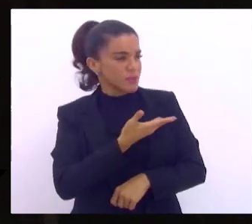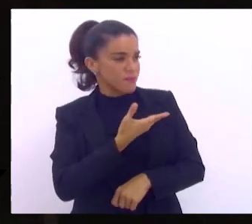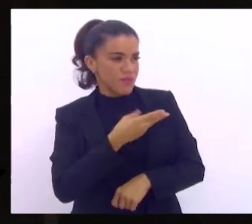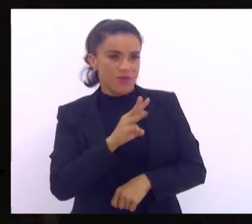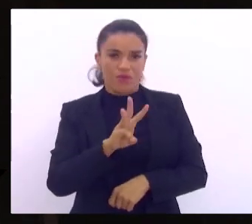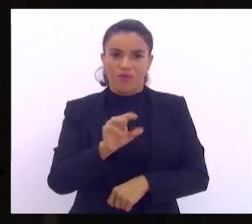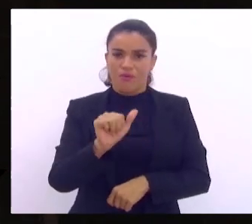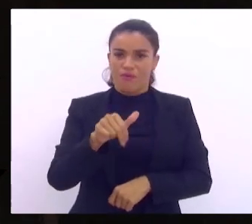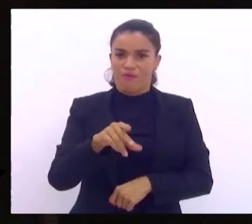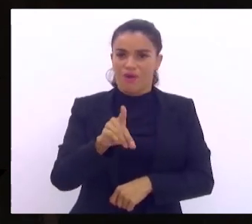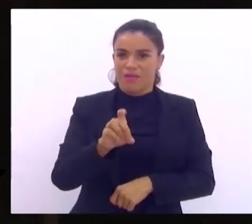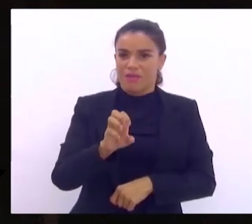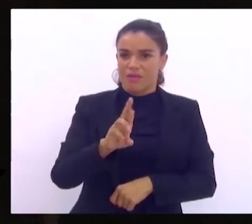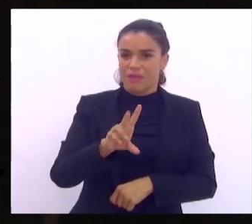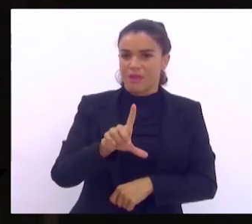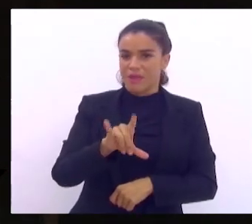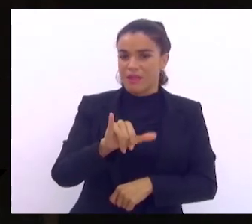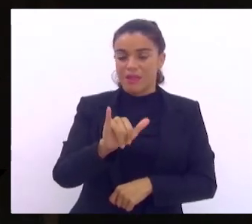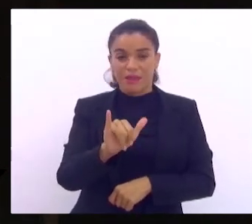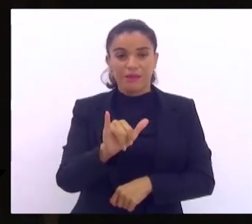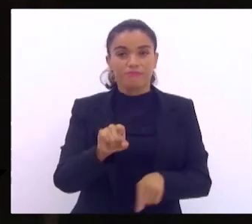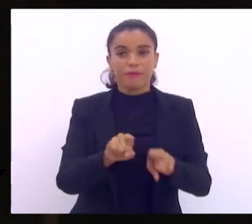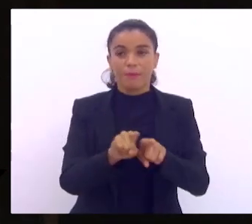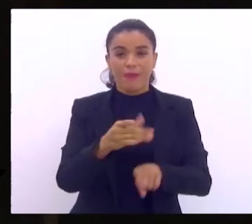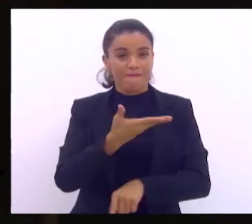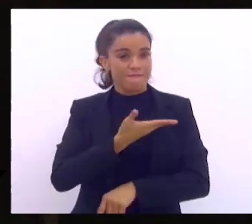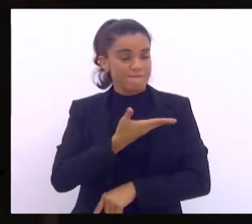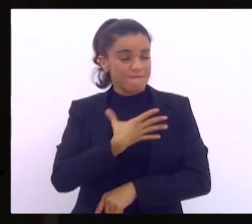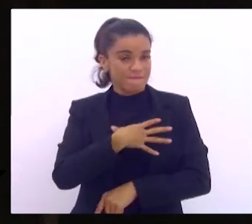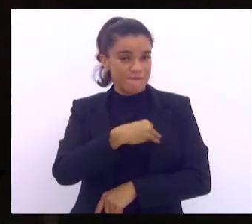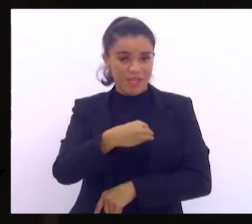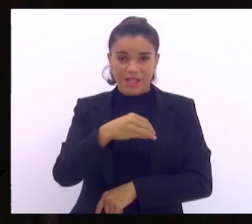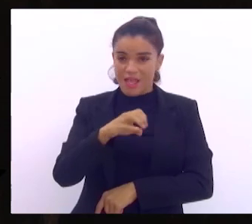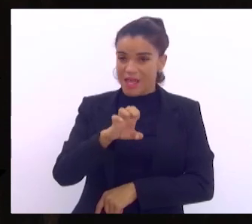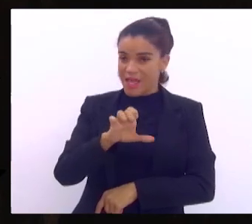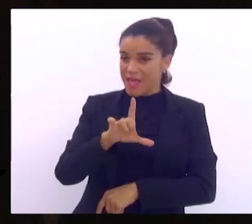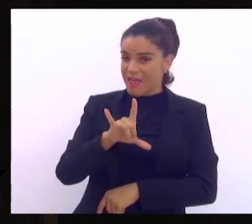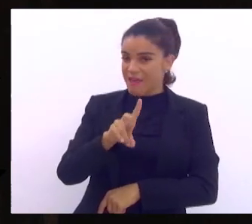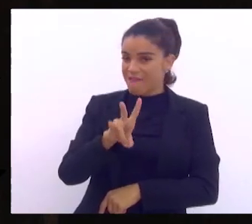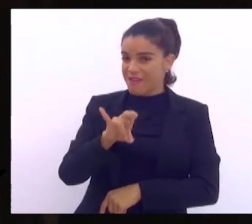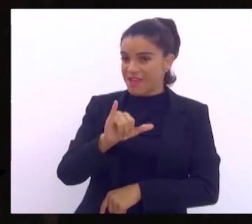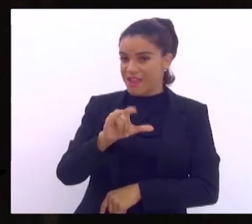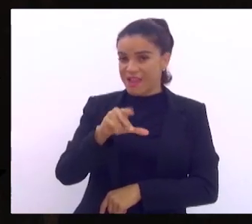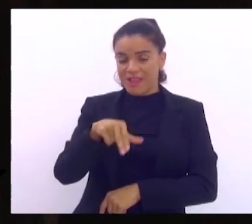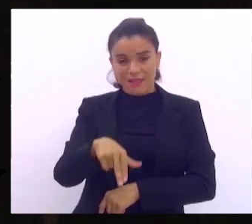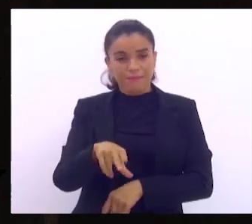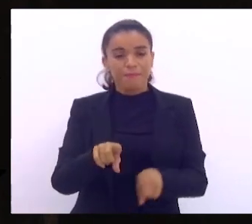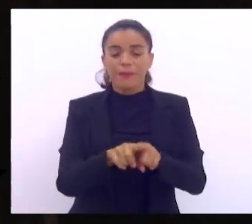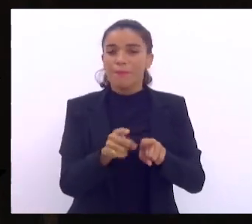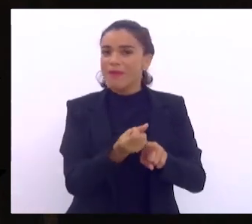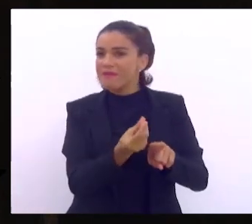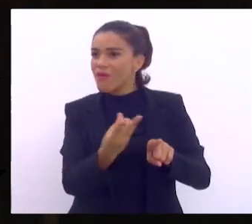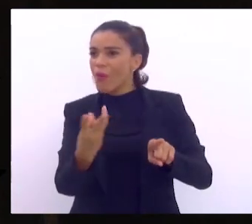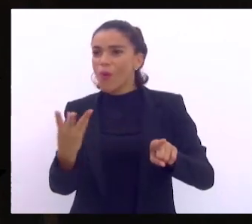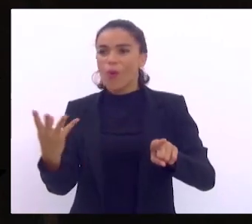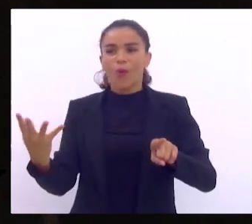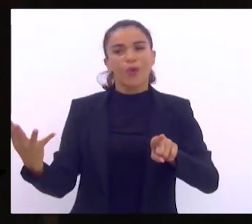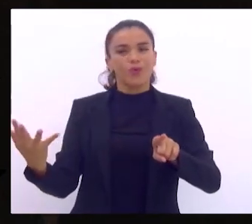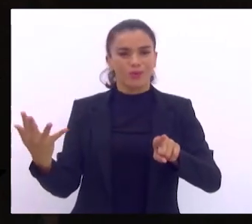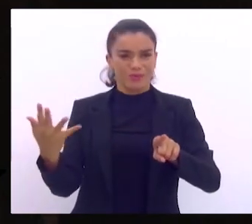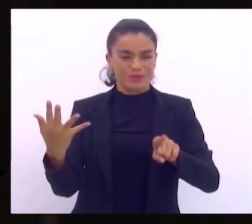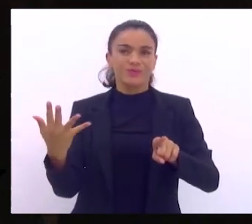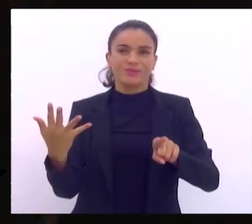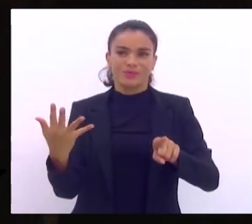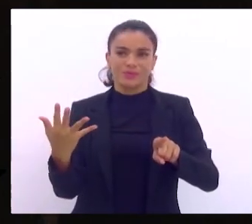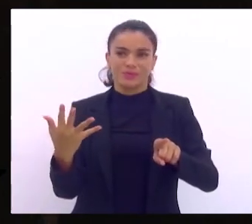Vanderlei, a minha filha Evelyn também, atleta olímpica, Rosângela, e outros